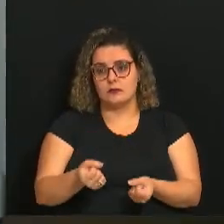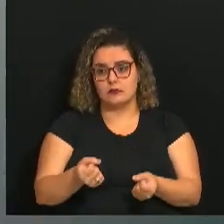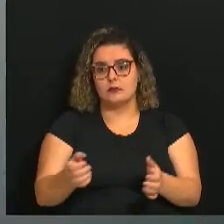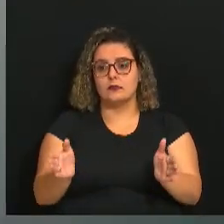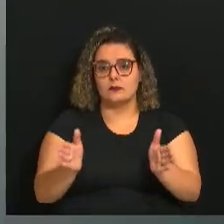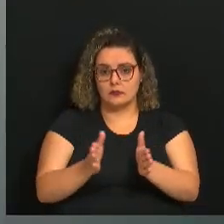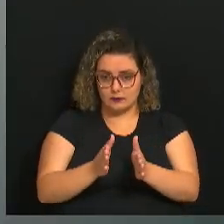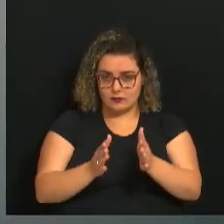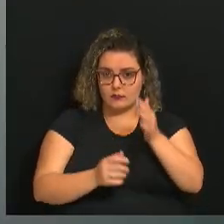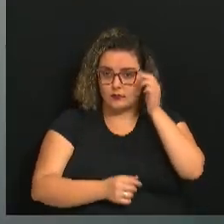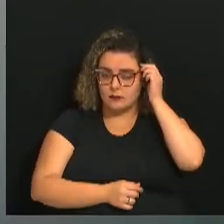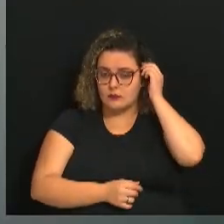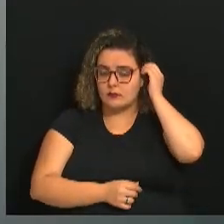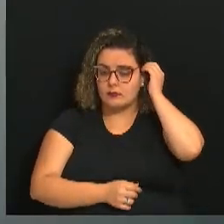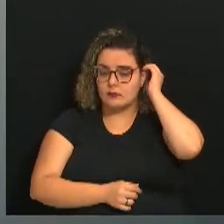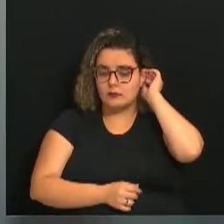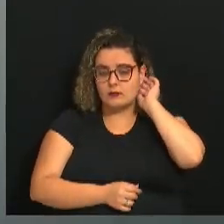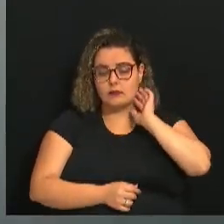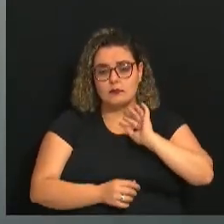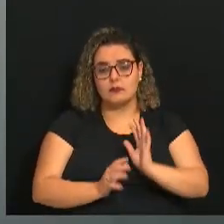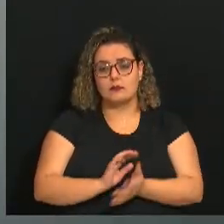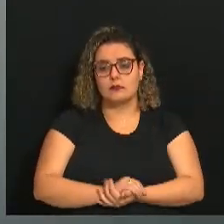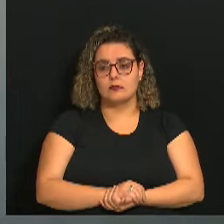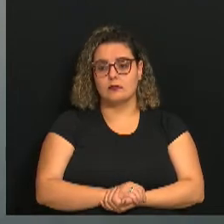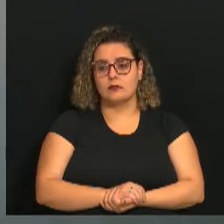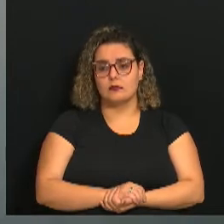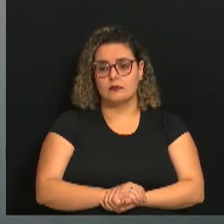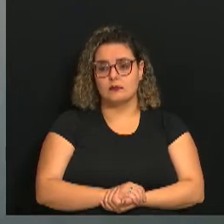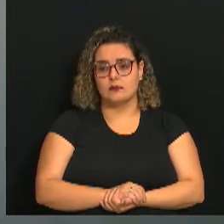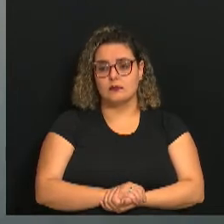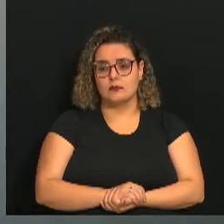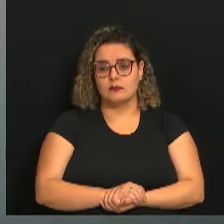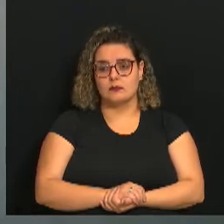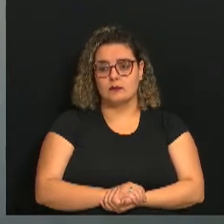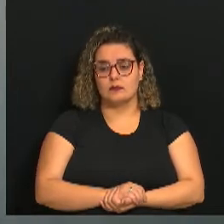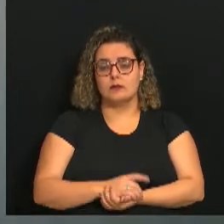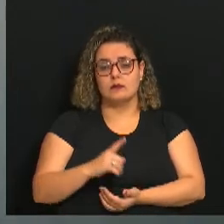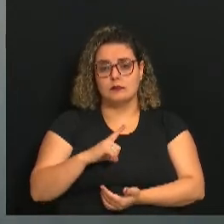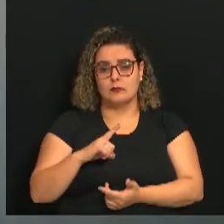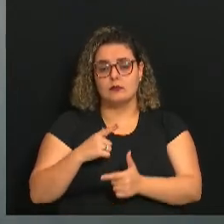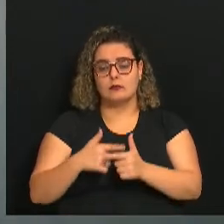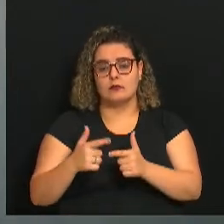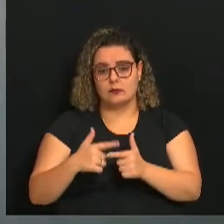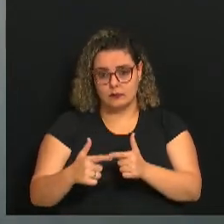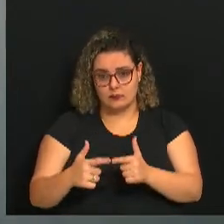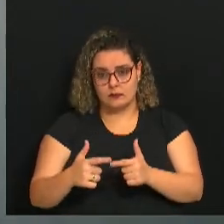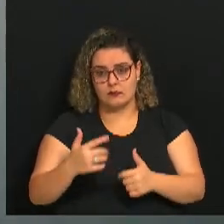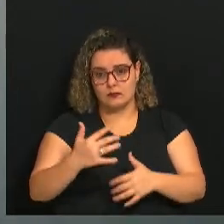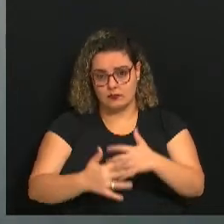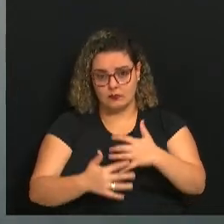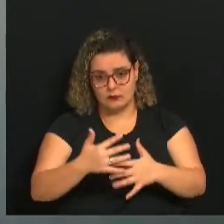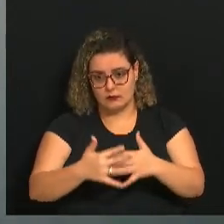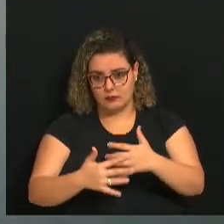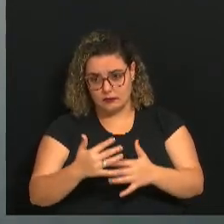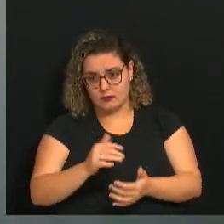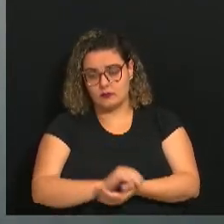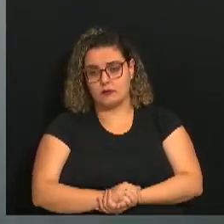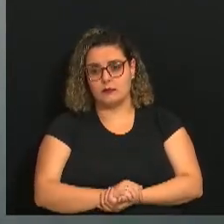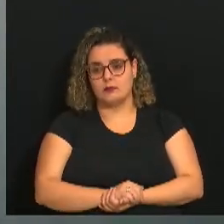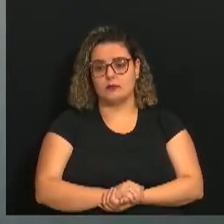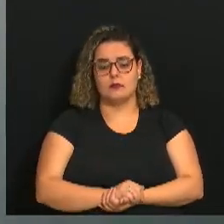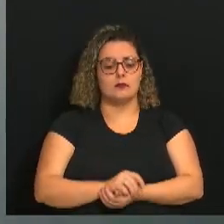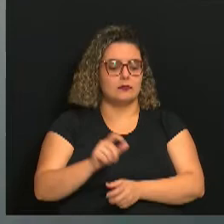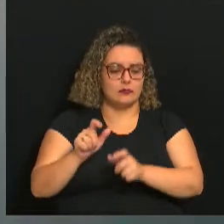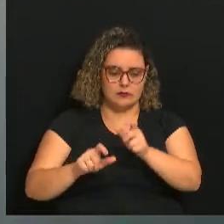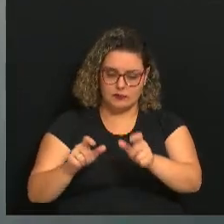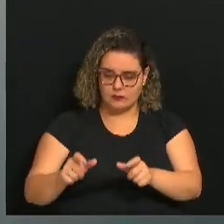os outros interessados, as outras empresas. Então, se tiver eventualmente alguma coisa que impeça ela, alguém vai entrar com recurso e vai